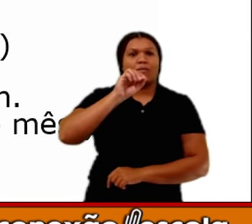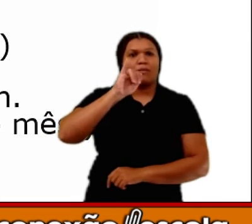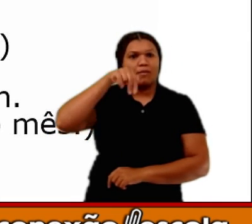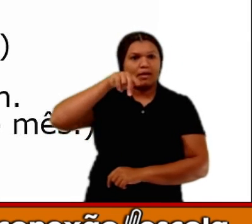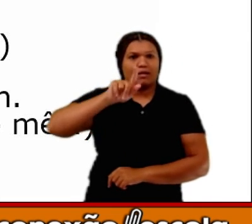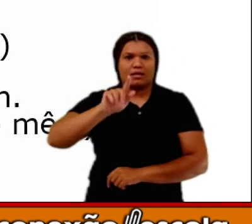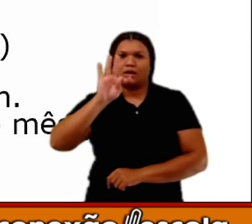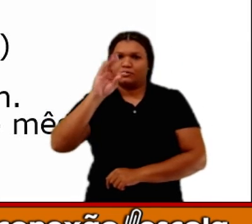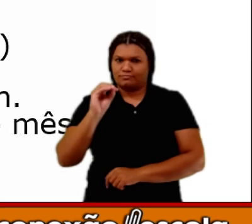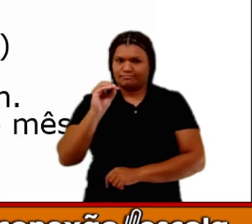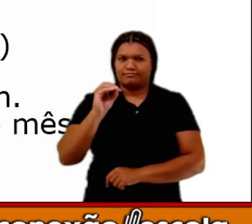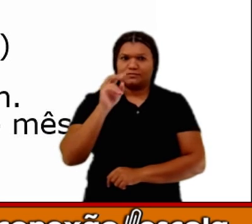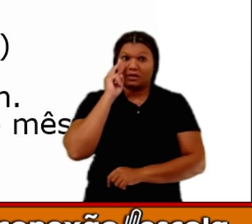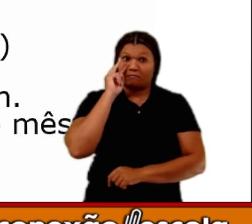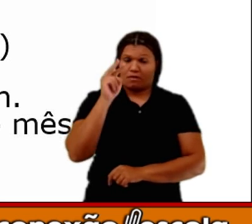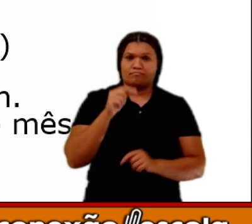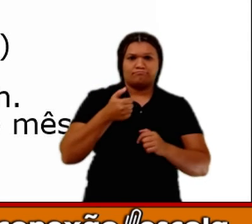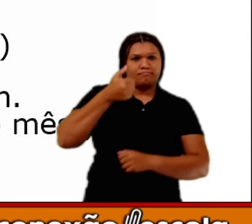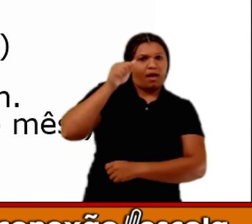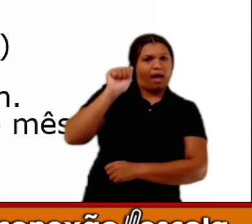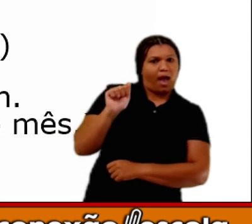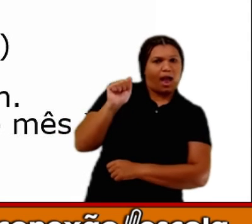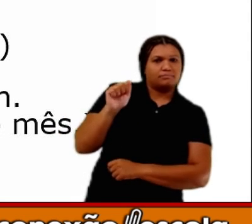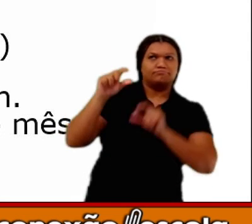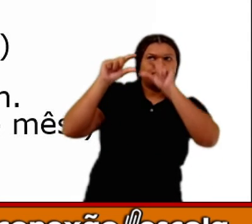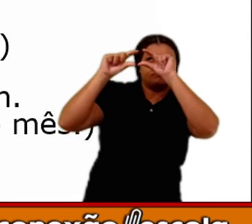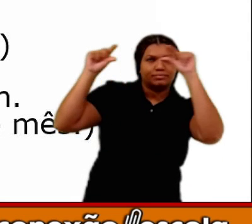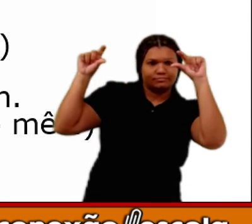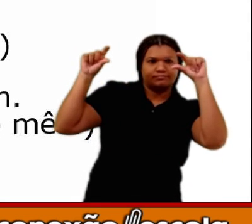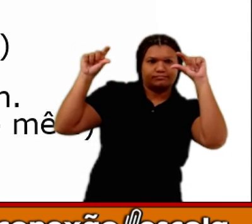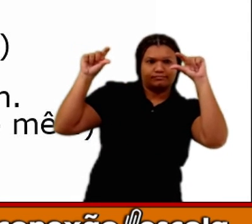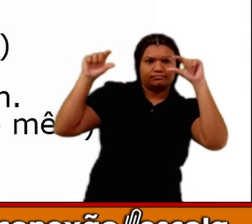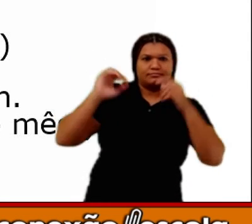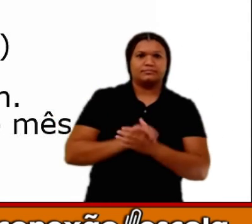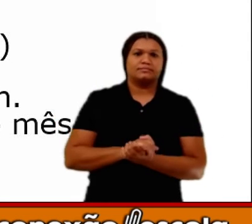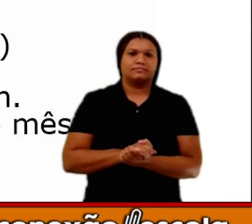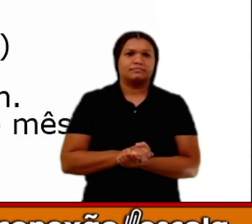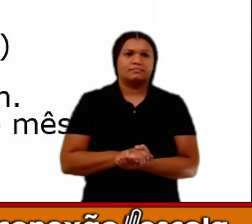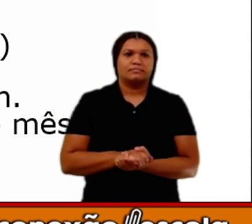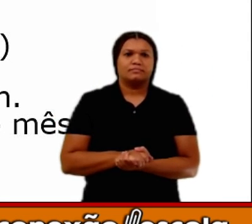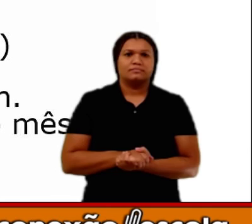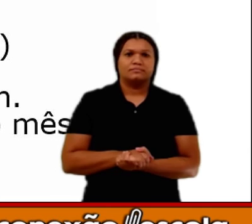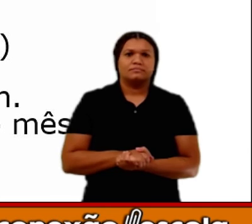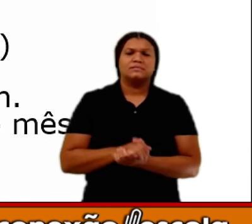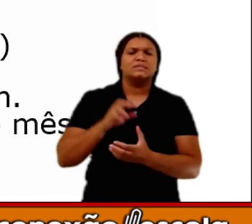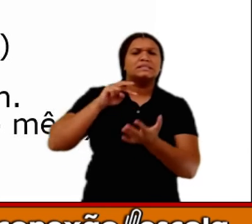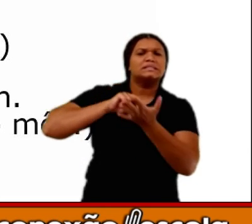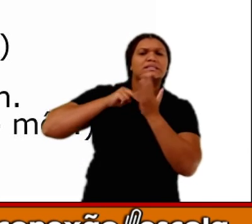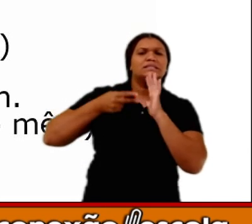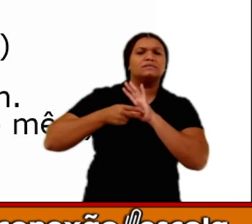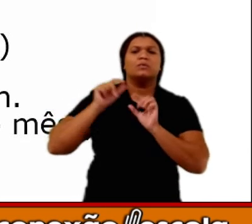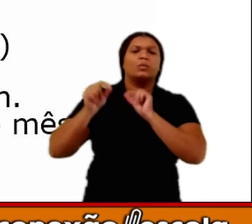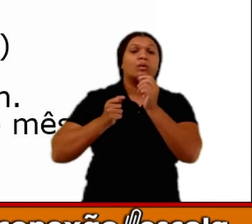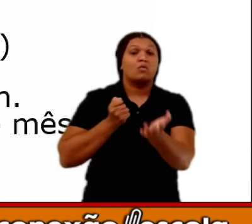frase a my mother espaço nós temos aí entre parênteses o by que significa comprar